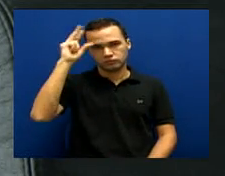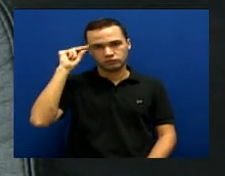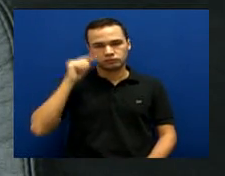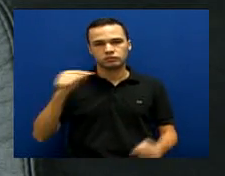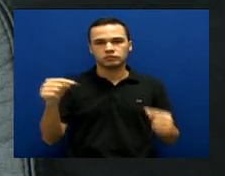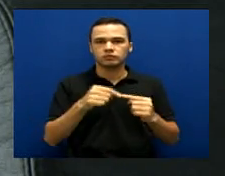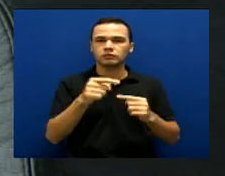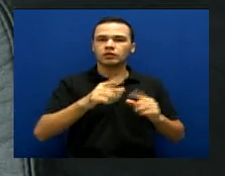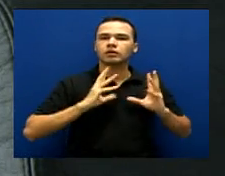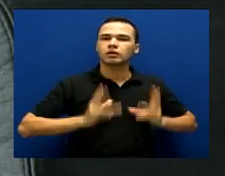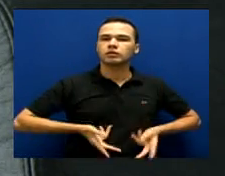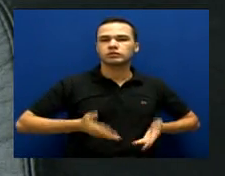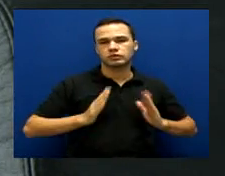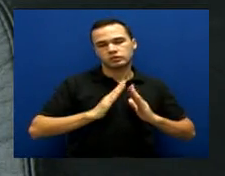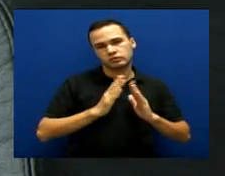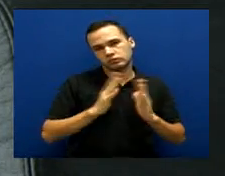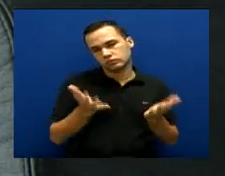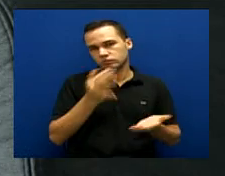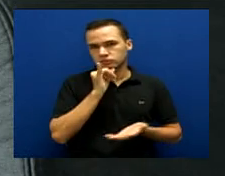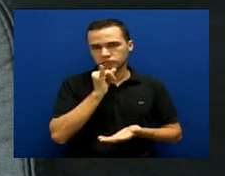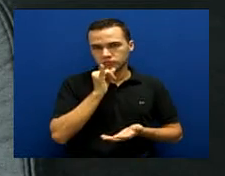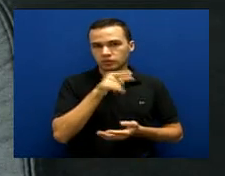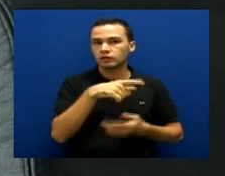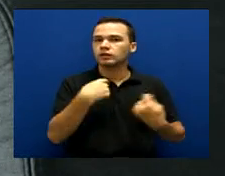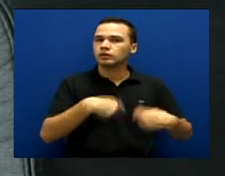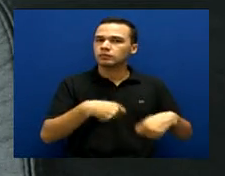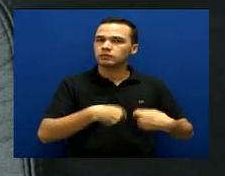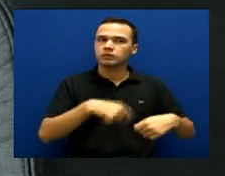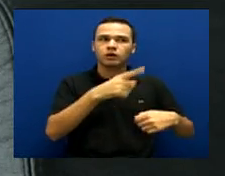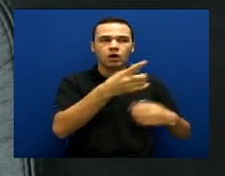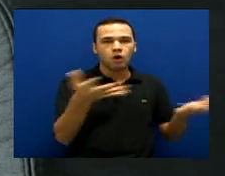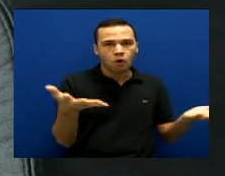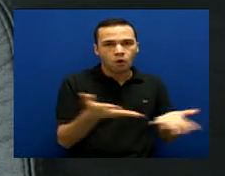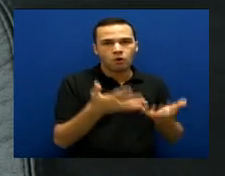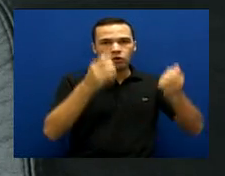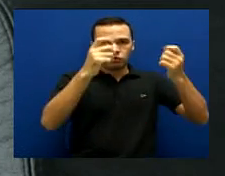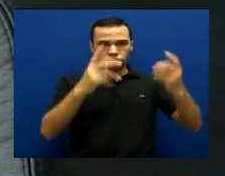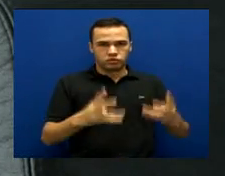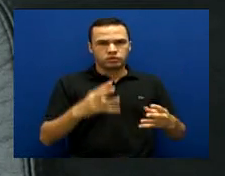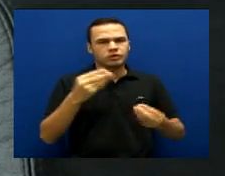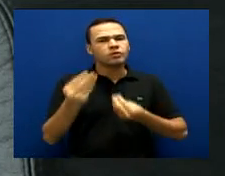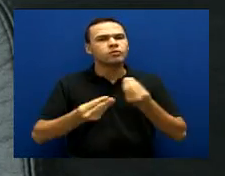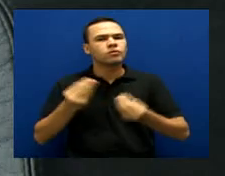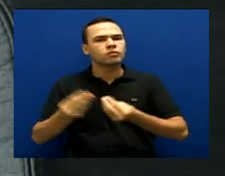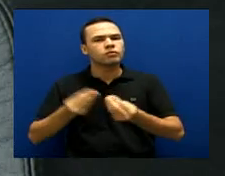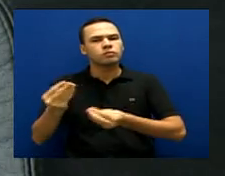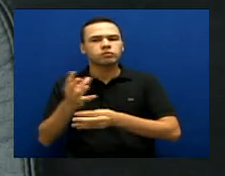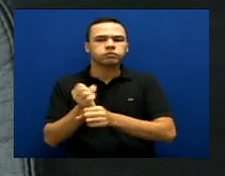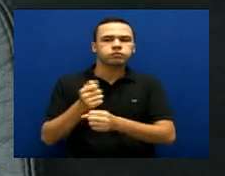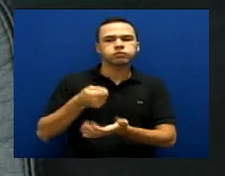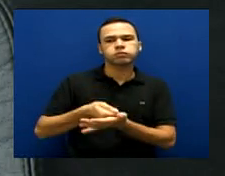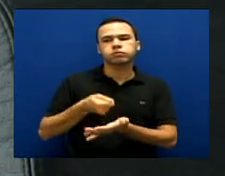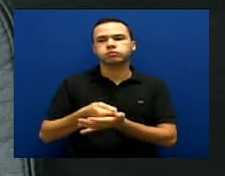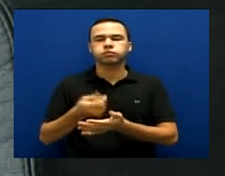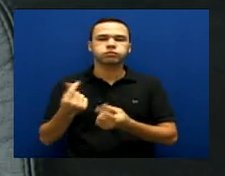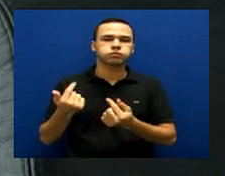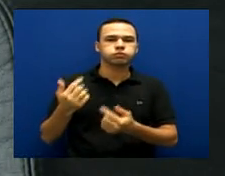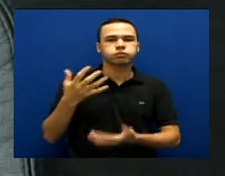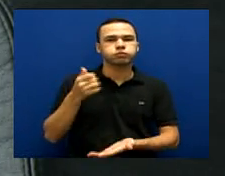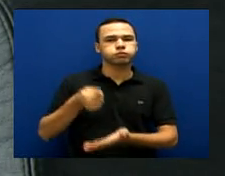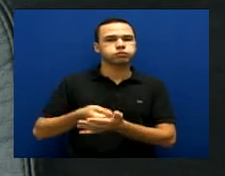à santa casa por exemplo que teria que aparecer aqui é como é que faz o fechamento isto aqui